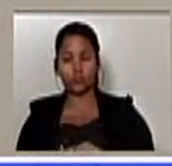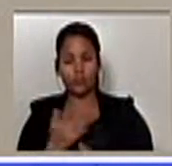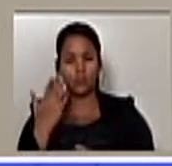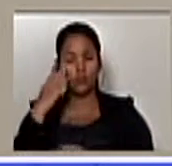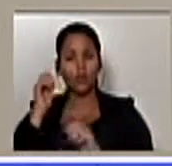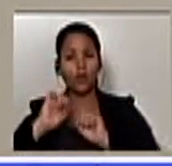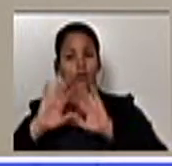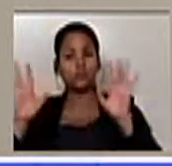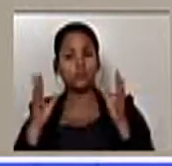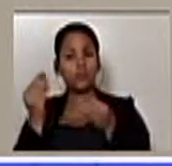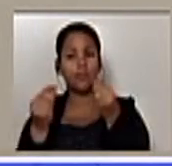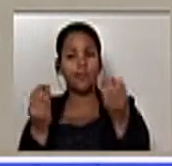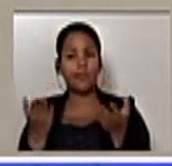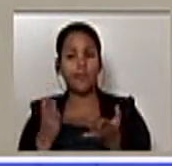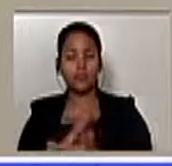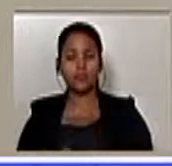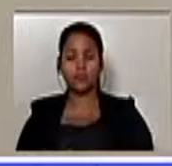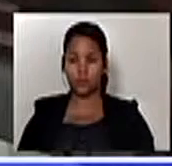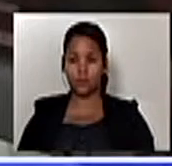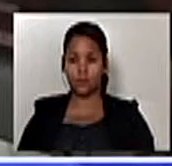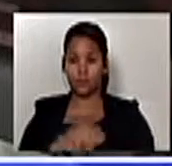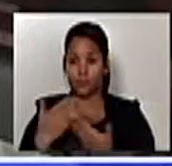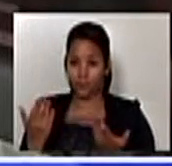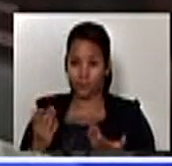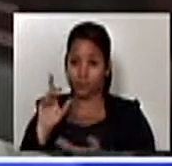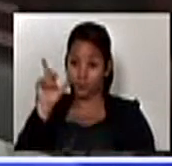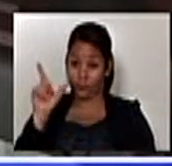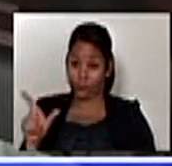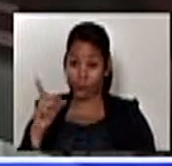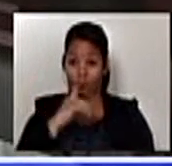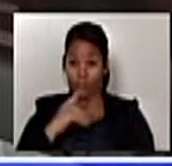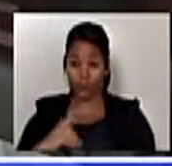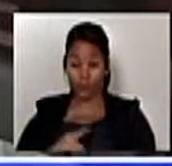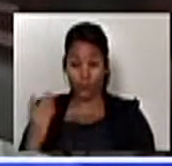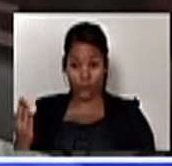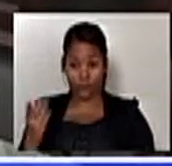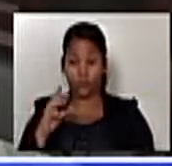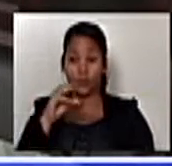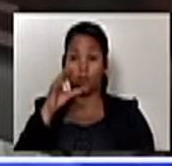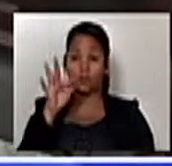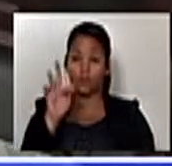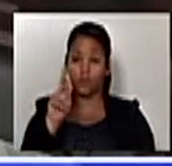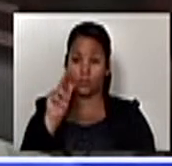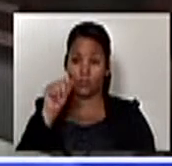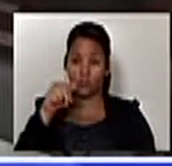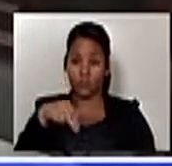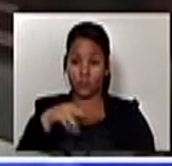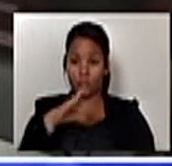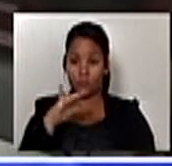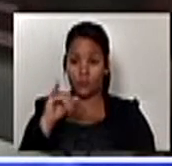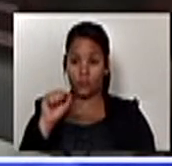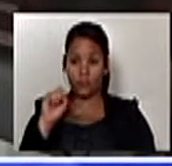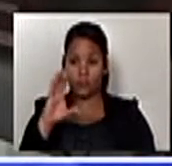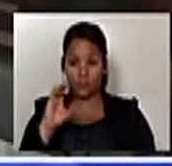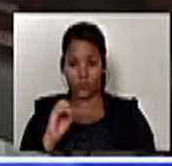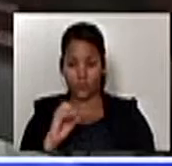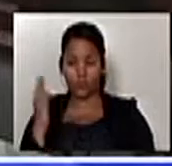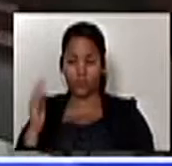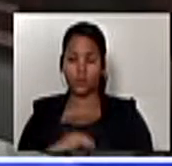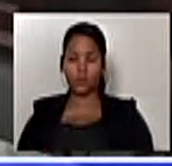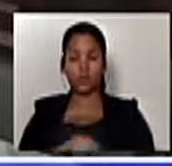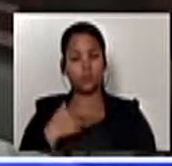sobre essa situação da CEAL. Obrigado pela pergunta. Eu acho que é um ponto que preocupa nós